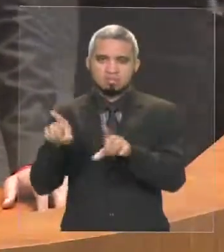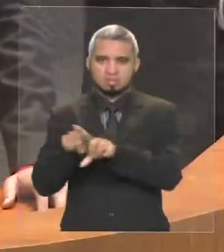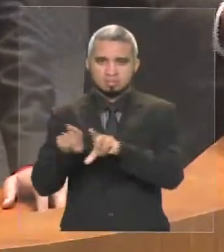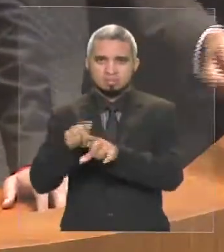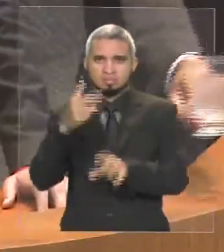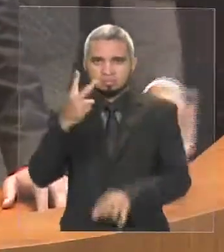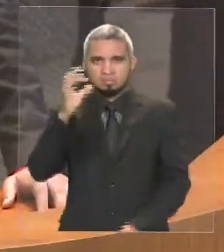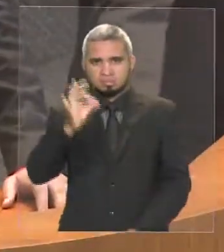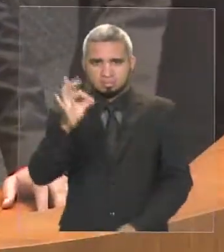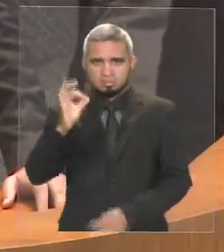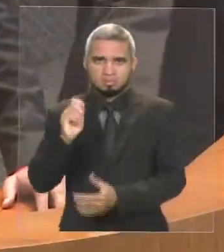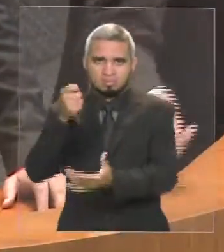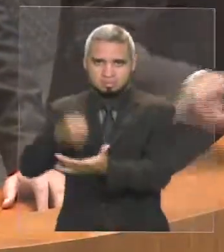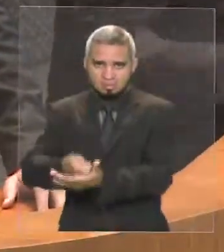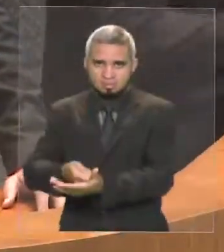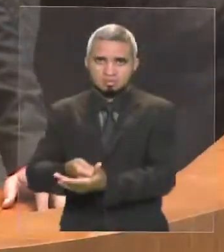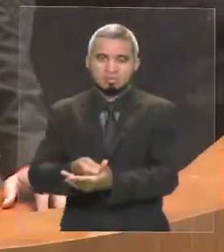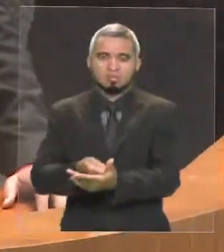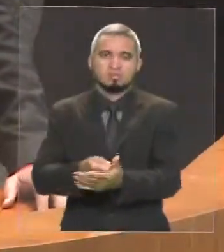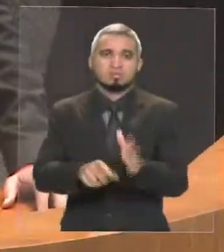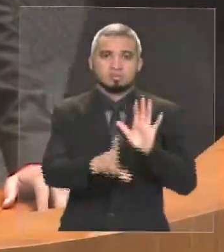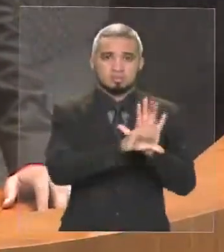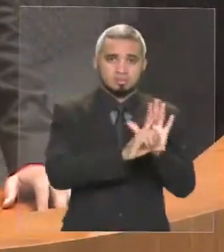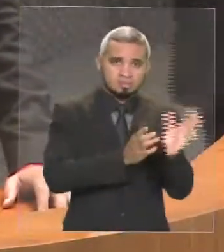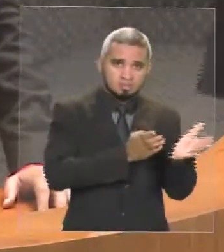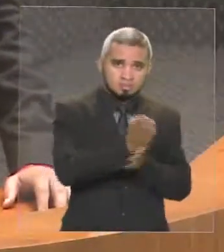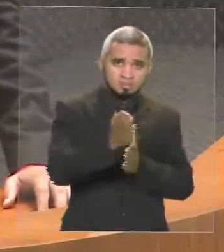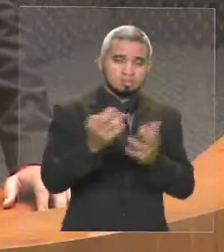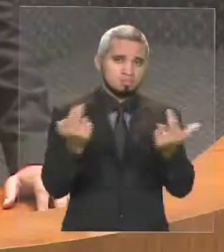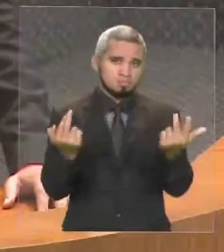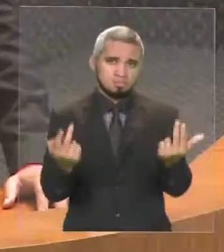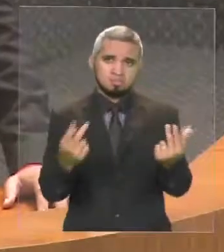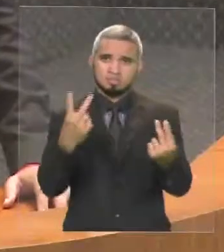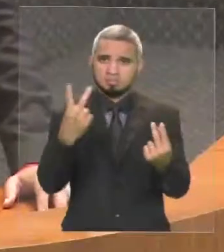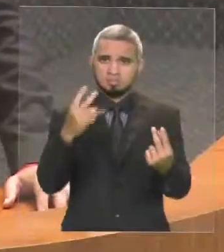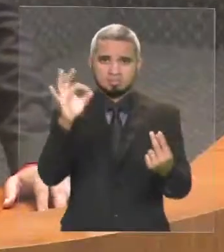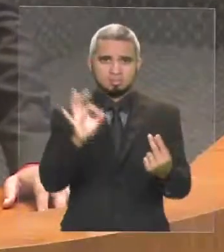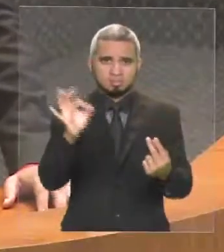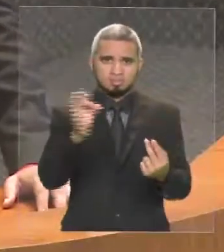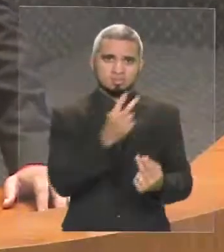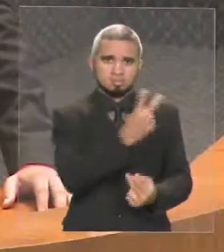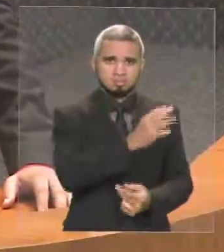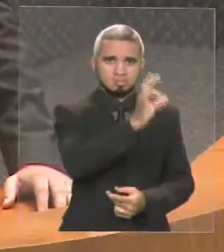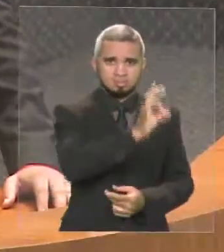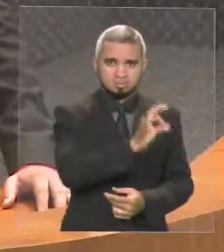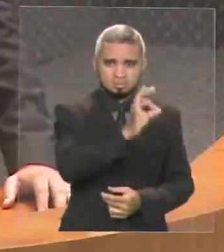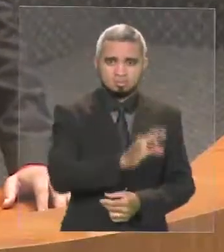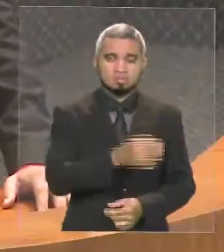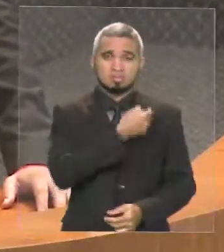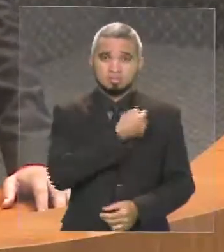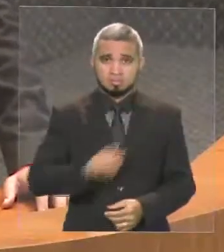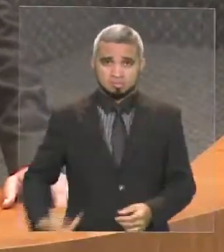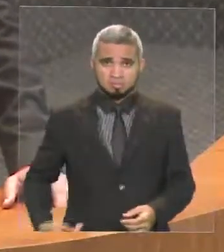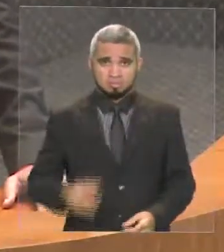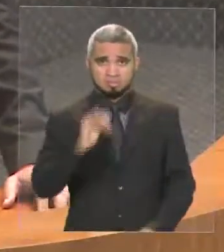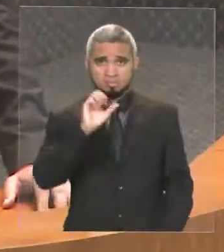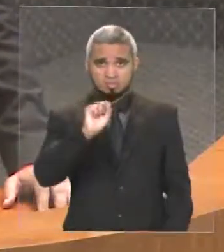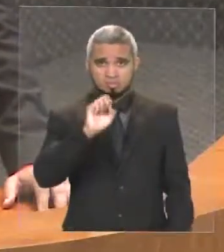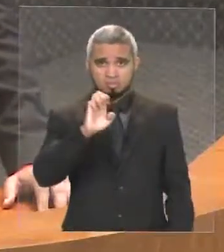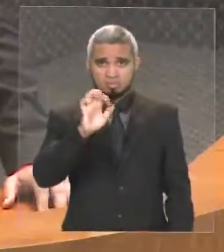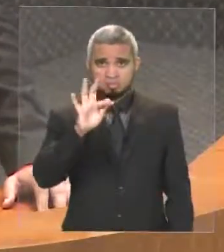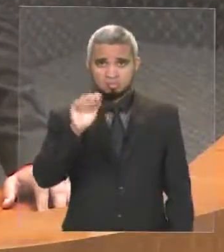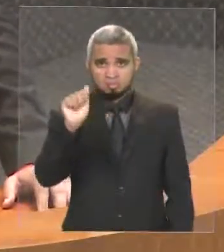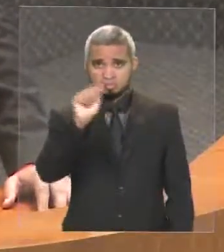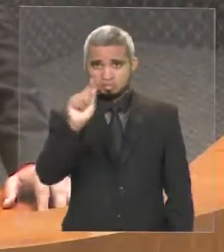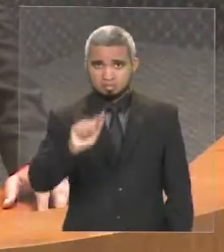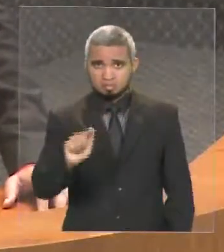sancionada, permanecerá da mesma maneira. O governo do Estado, a Secretaria de Fazenda, não está diminuindo o